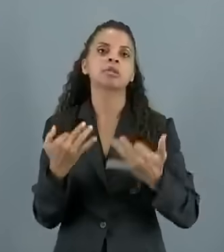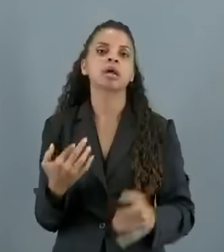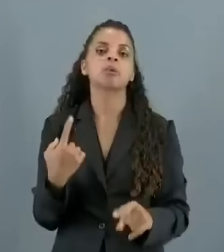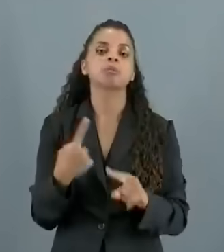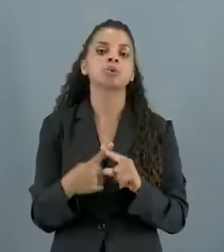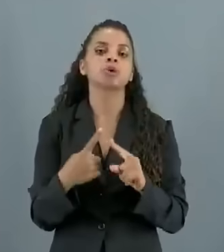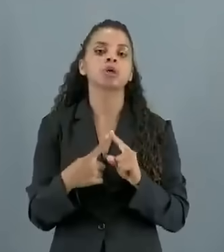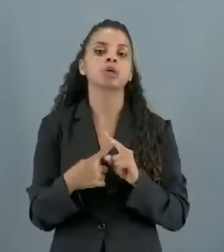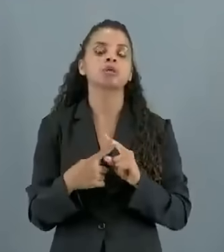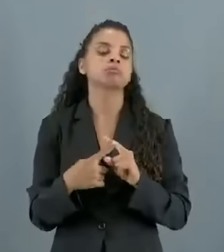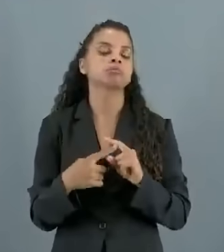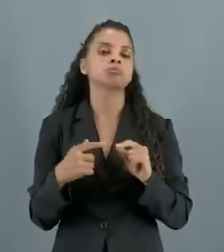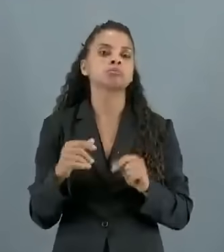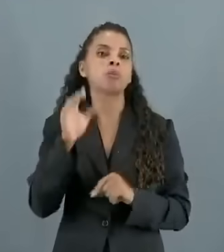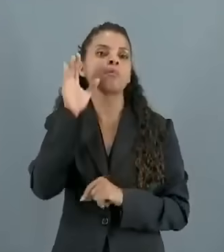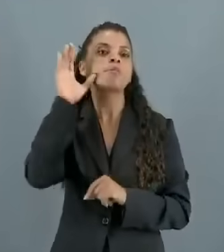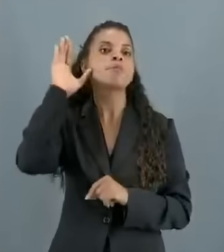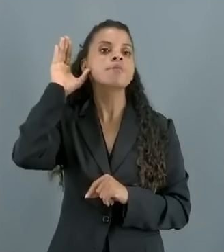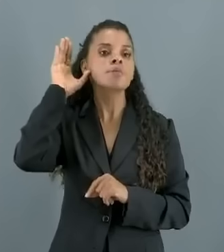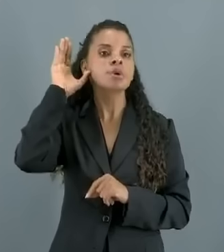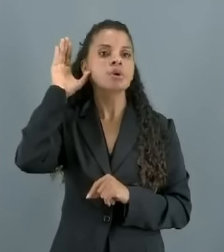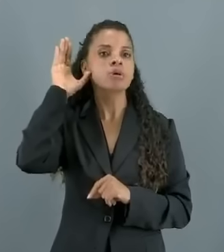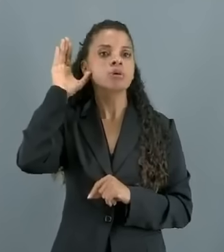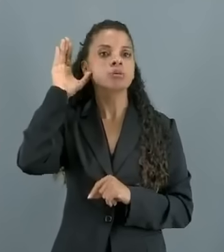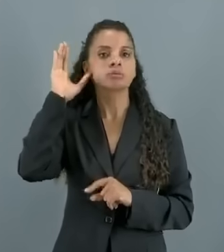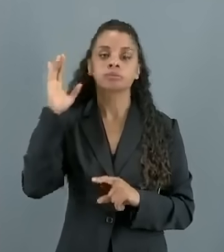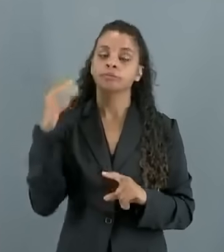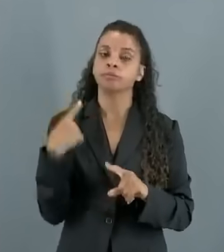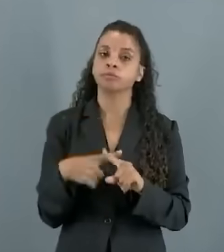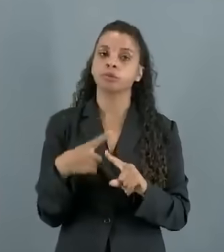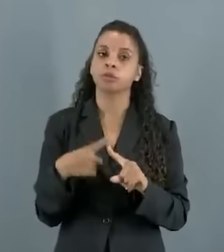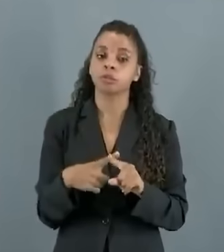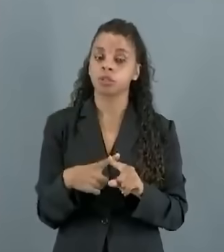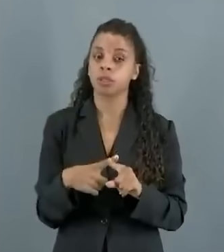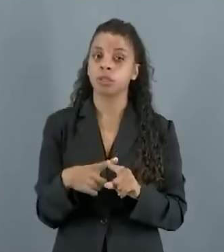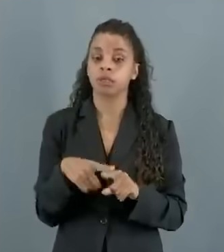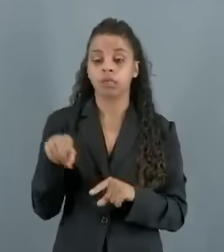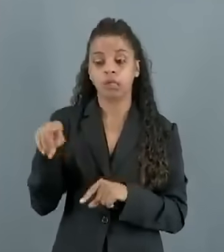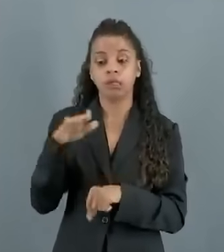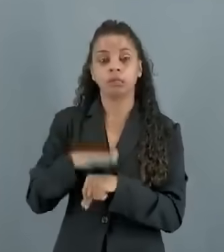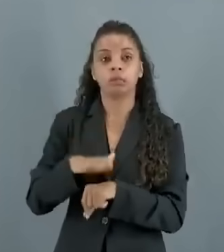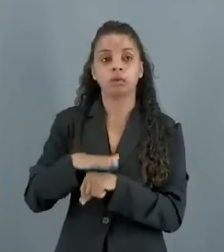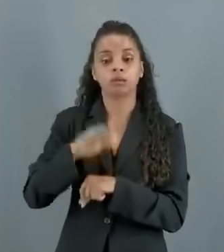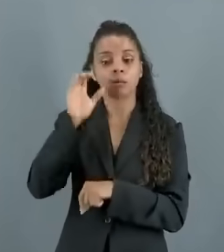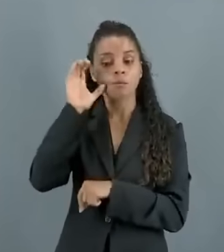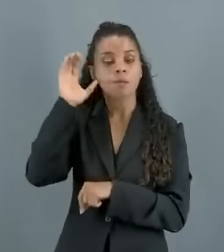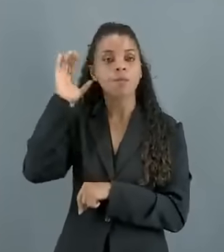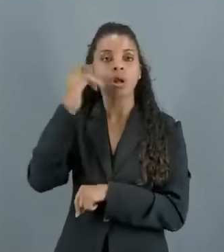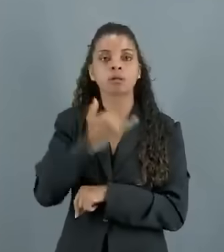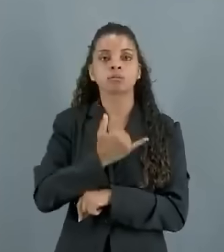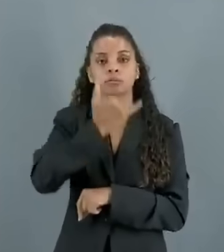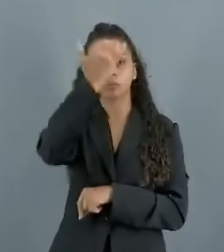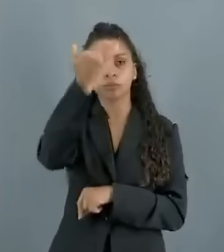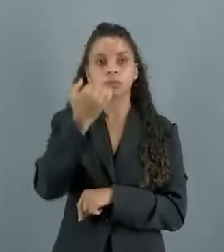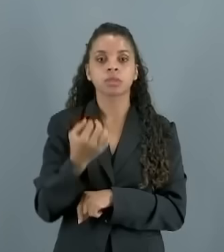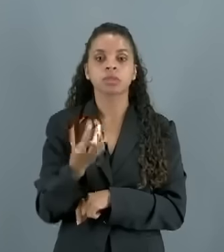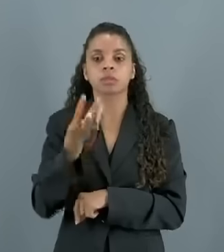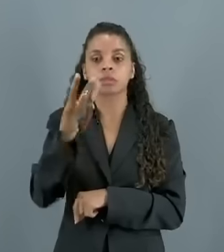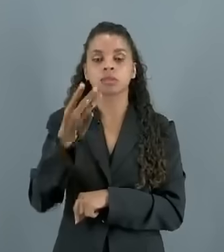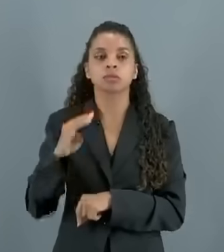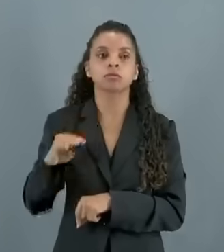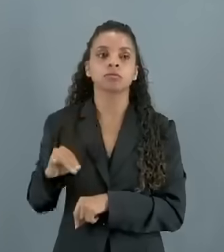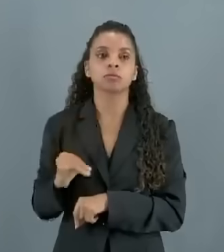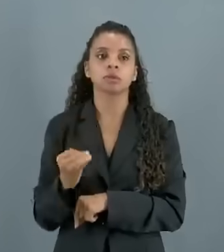omissão. Porque o fato é que a omissão causou mais de 3 bilhões de reais de prejuízo